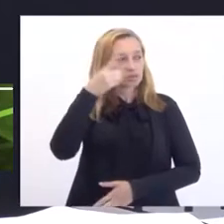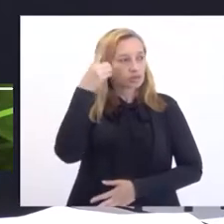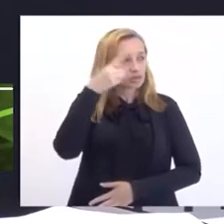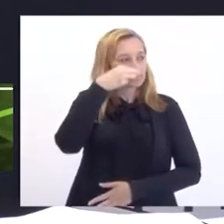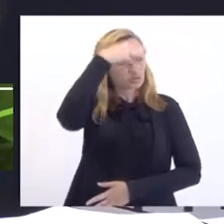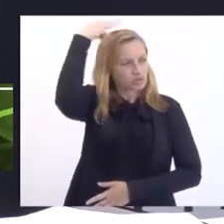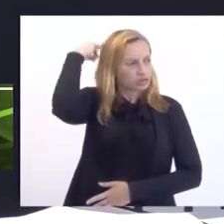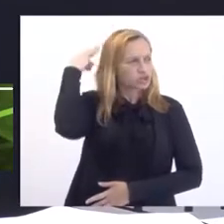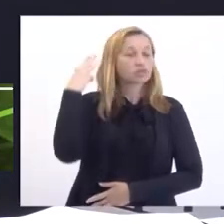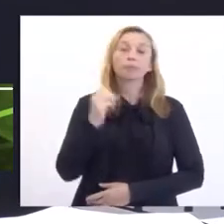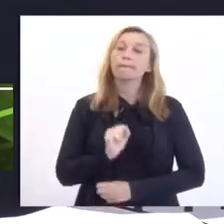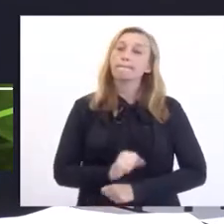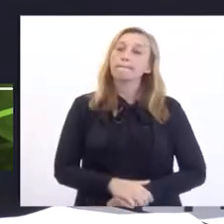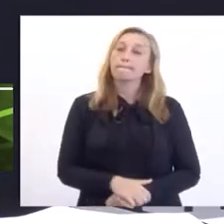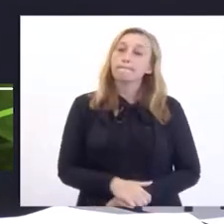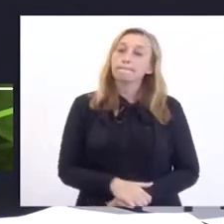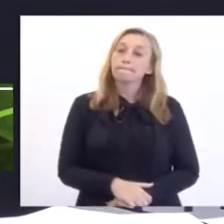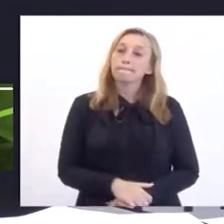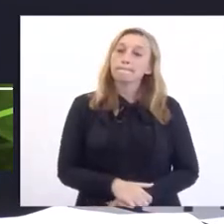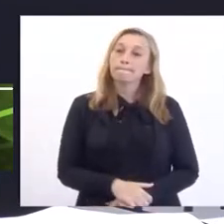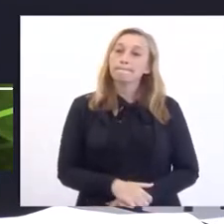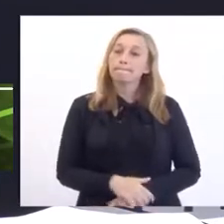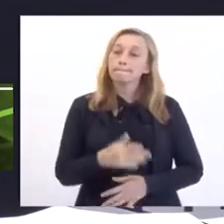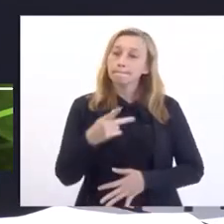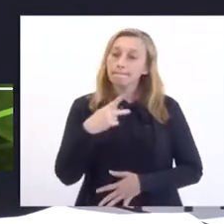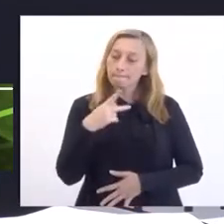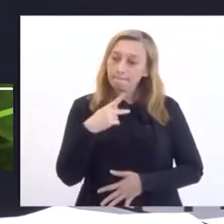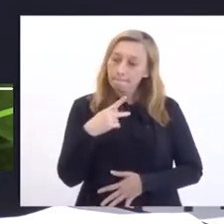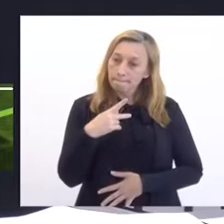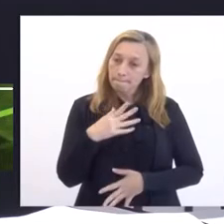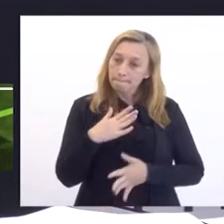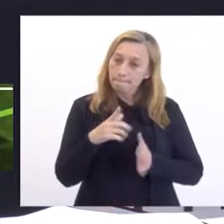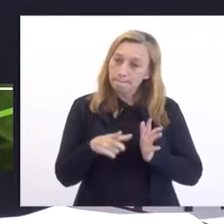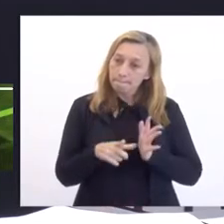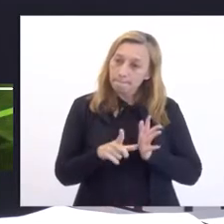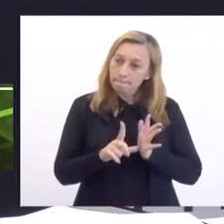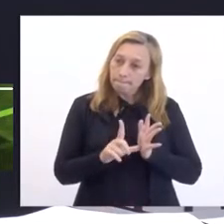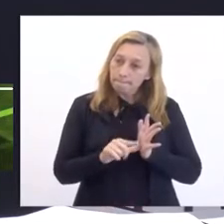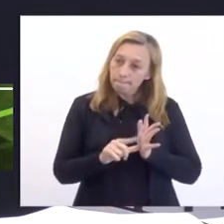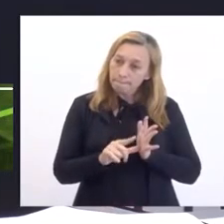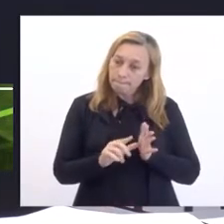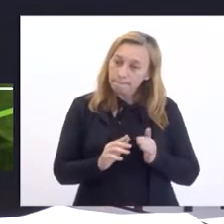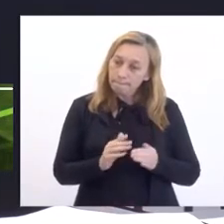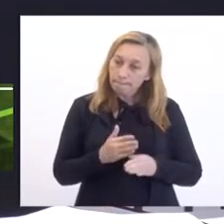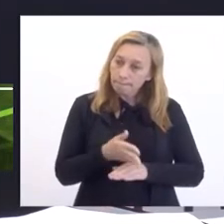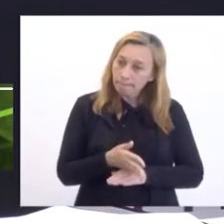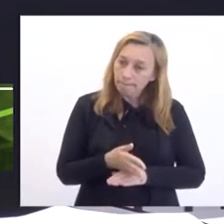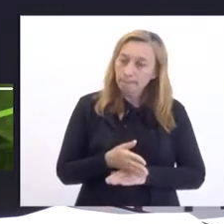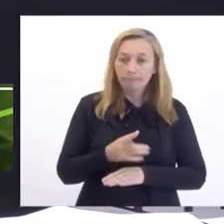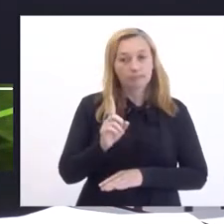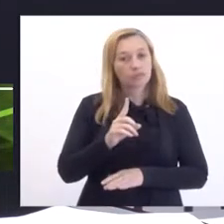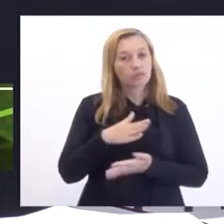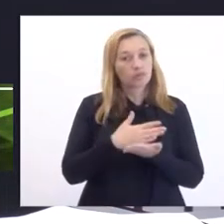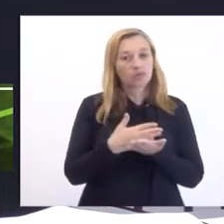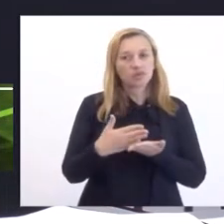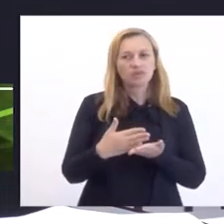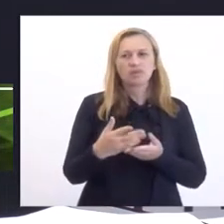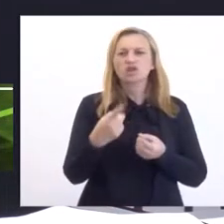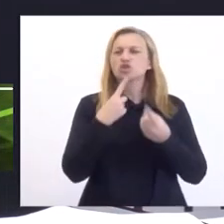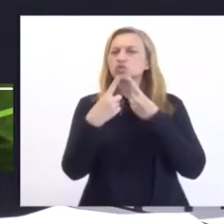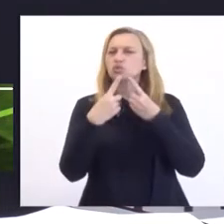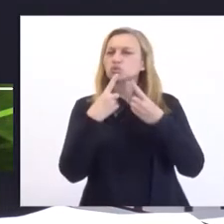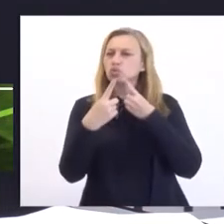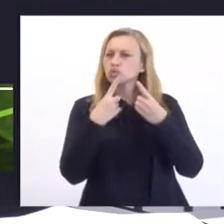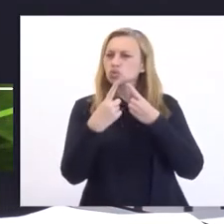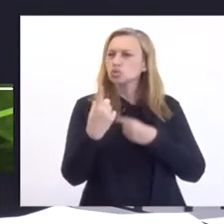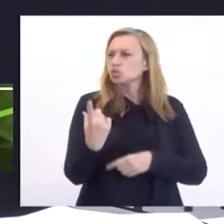Pacheco retardou-se um pouco a chegar. Nós não começamos a discutir as contas. Eu não